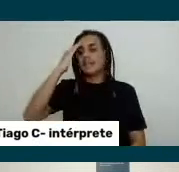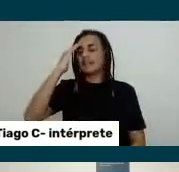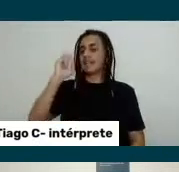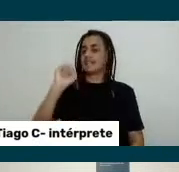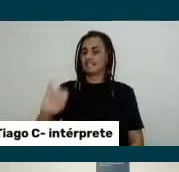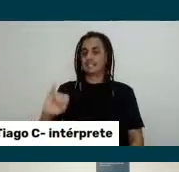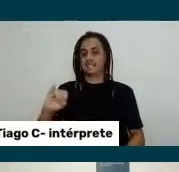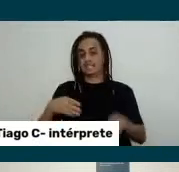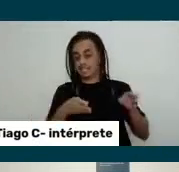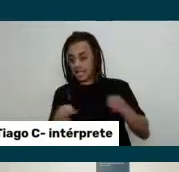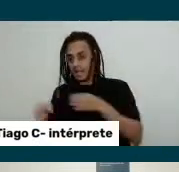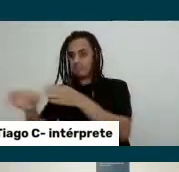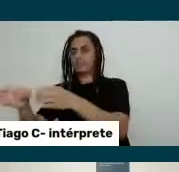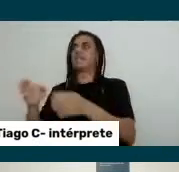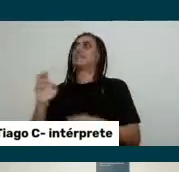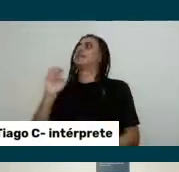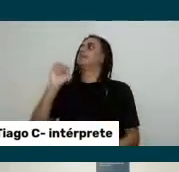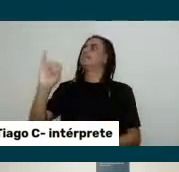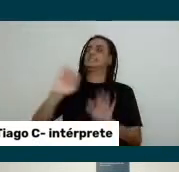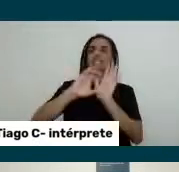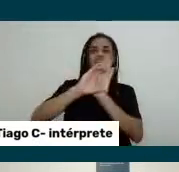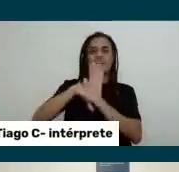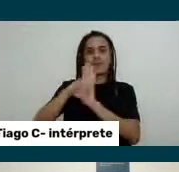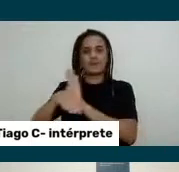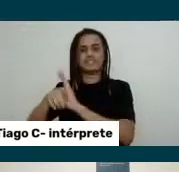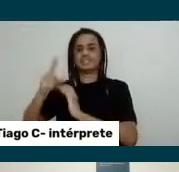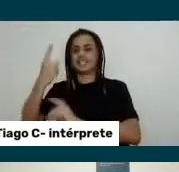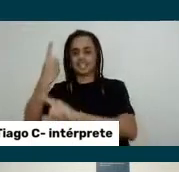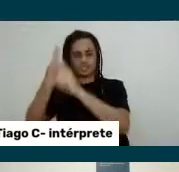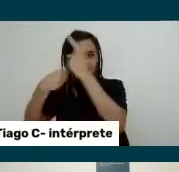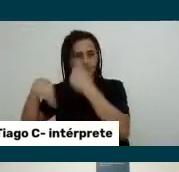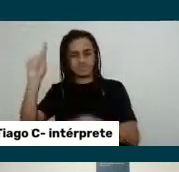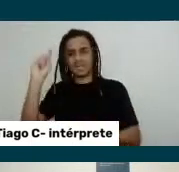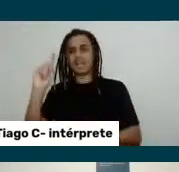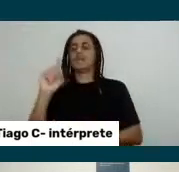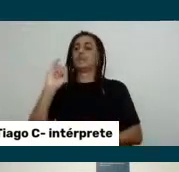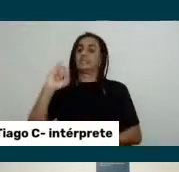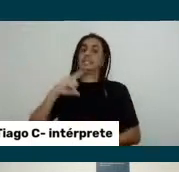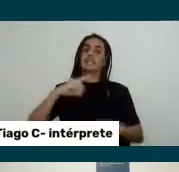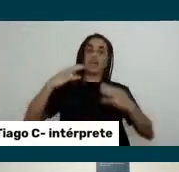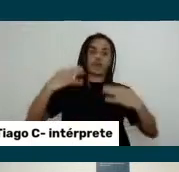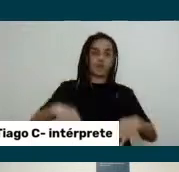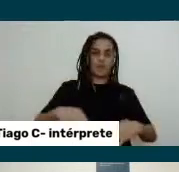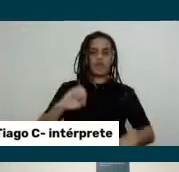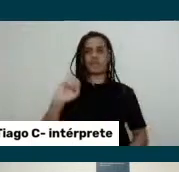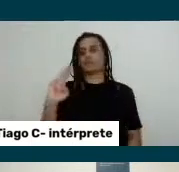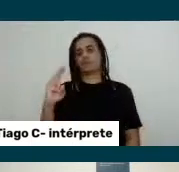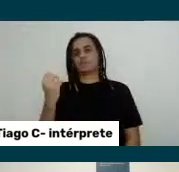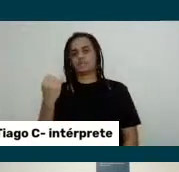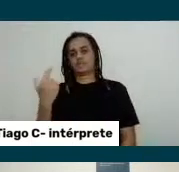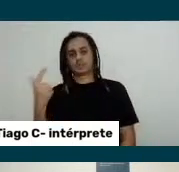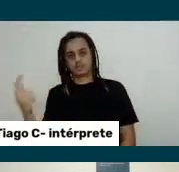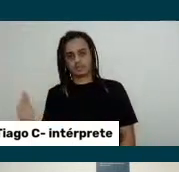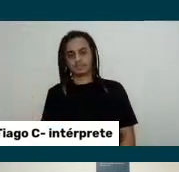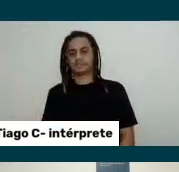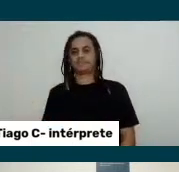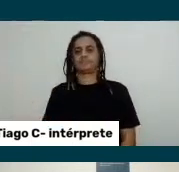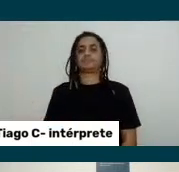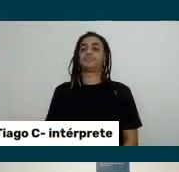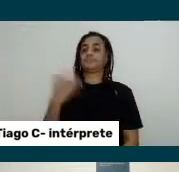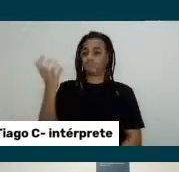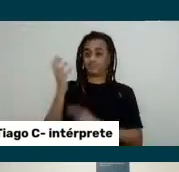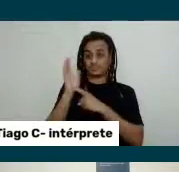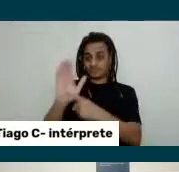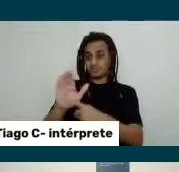direcionamento, se a definição de sucesso que eles colocaram está correta ou não. Então, estamos revelando para vocês que